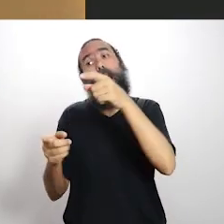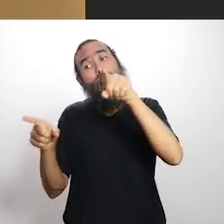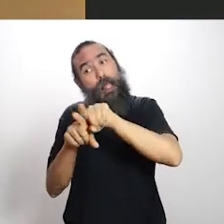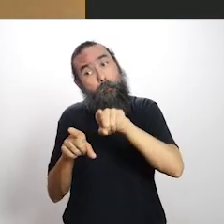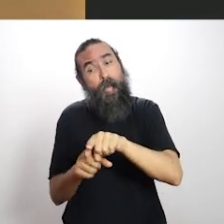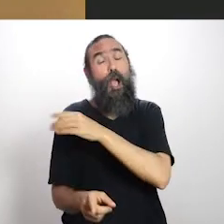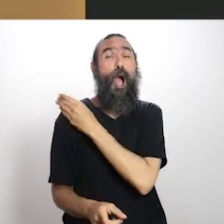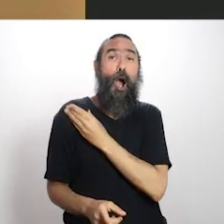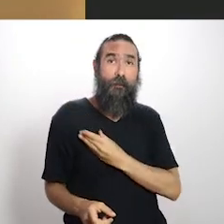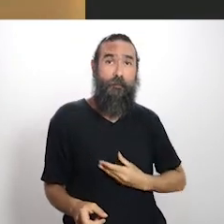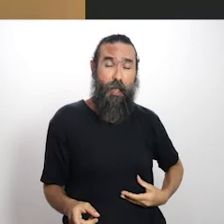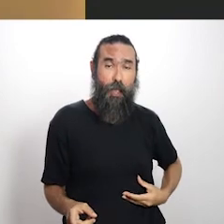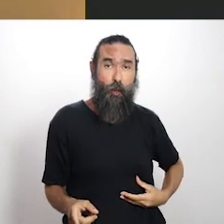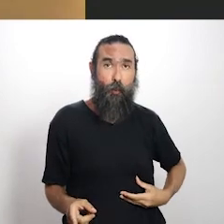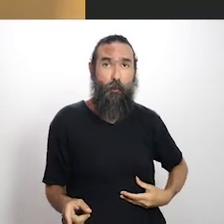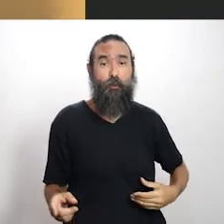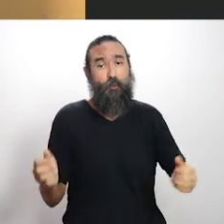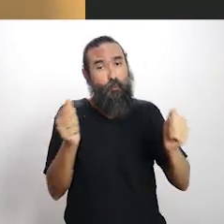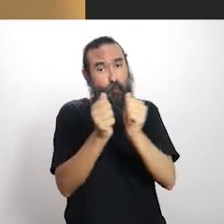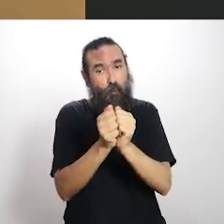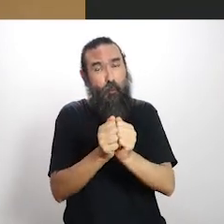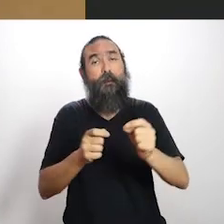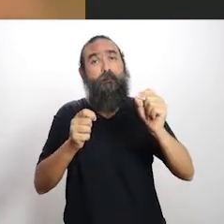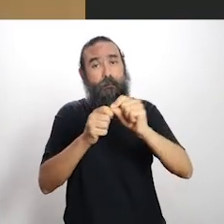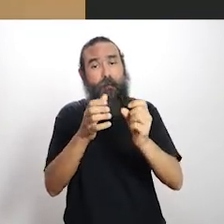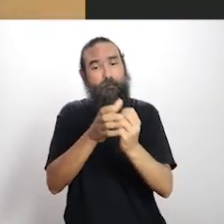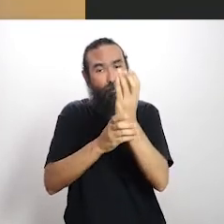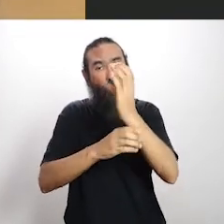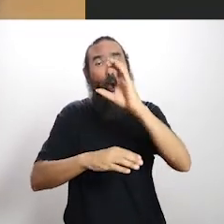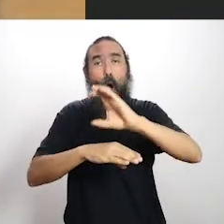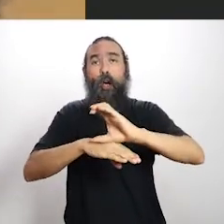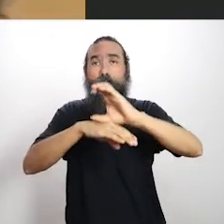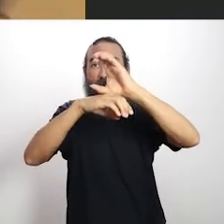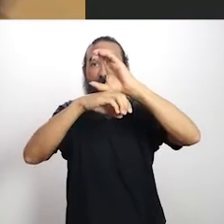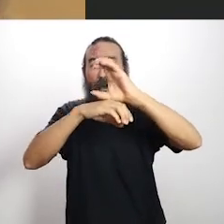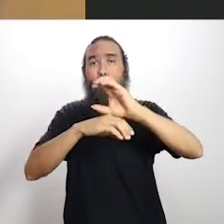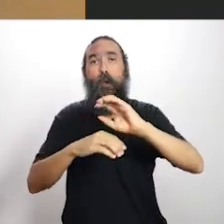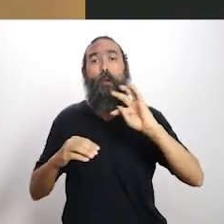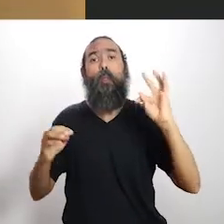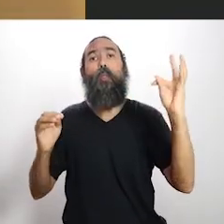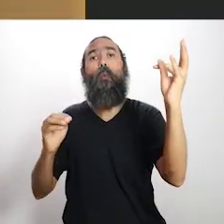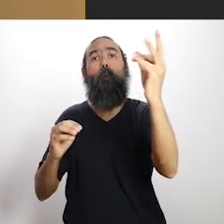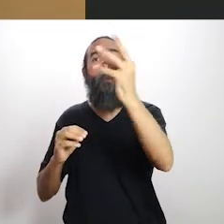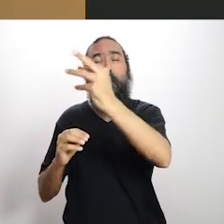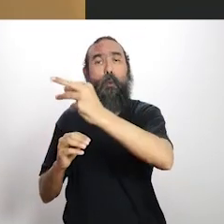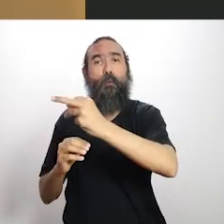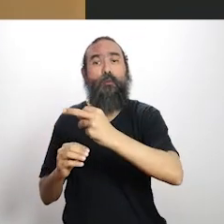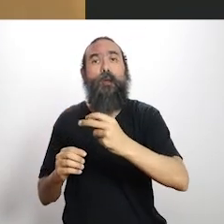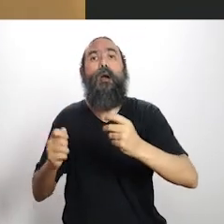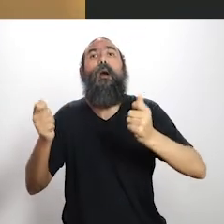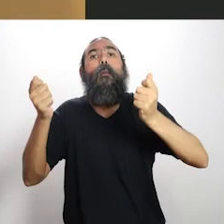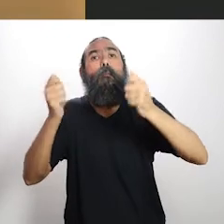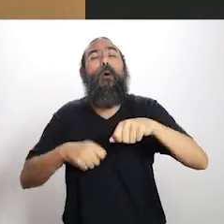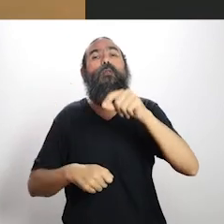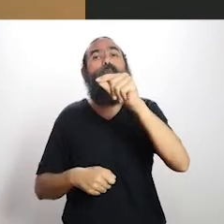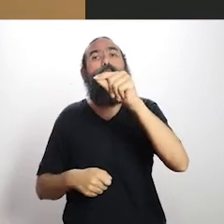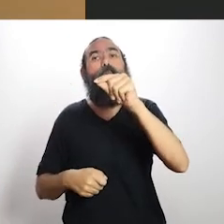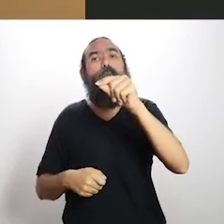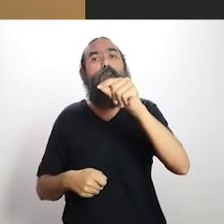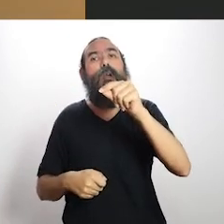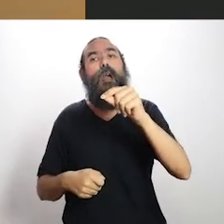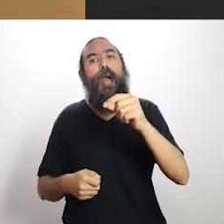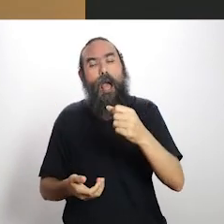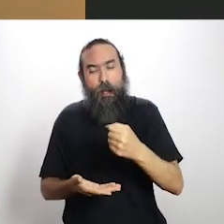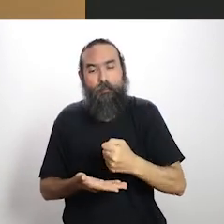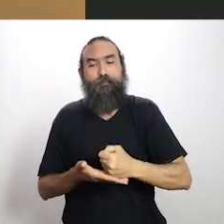contemplada e possa ajudar a constituir a lei que a lei só finaliza quando ela se realiza então agora a bola está com